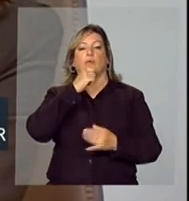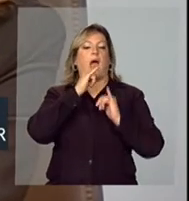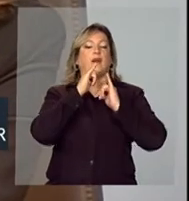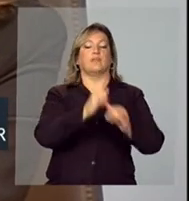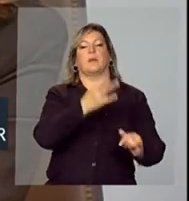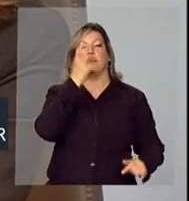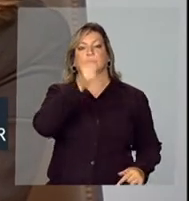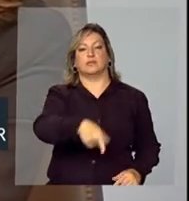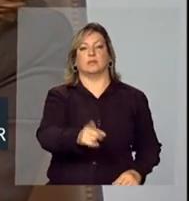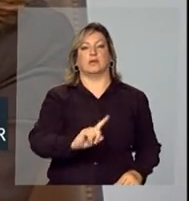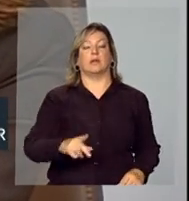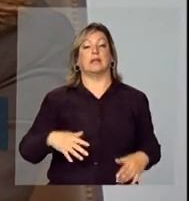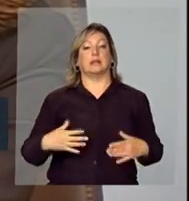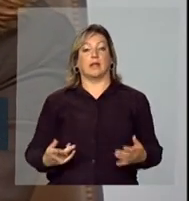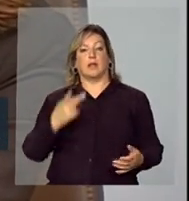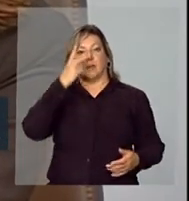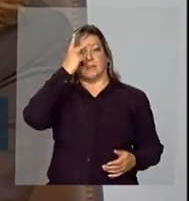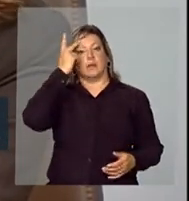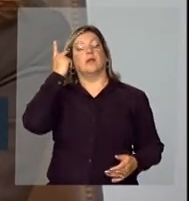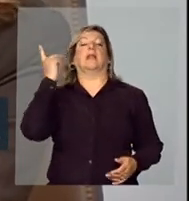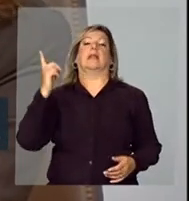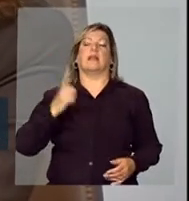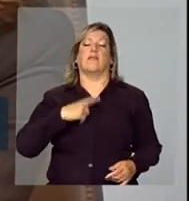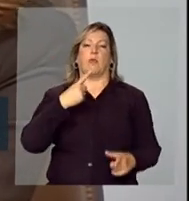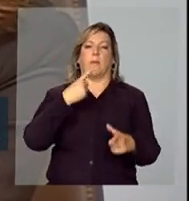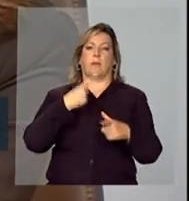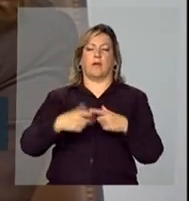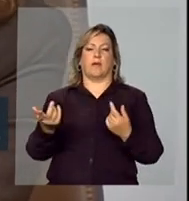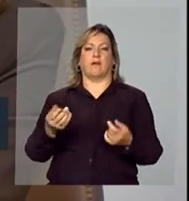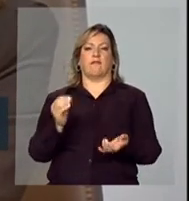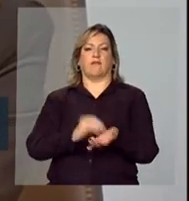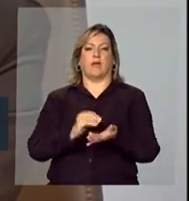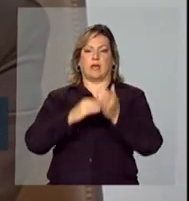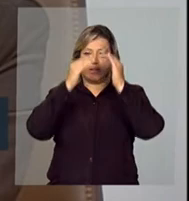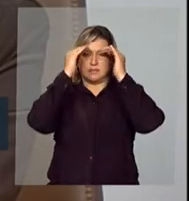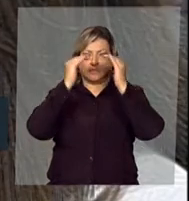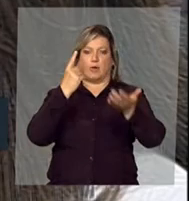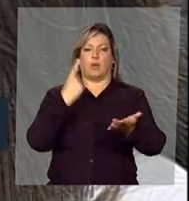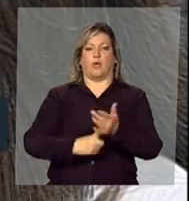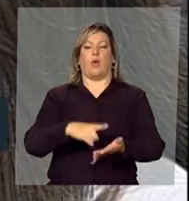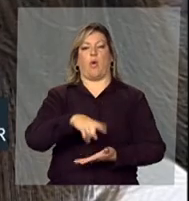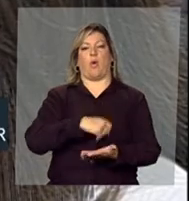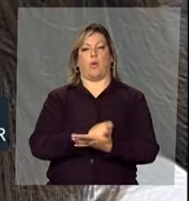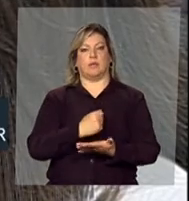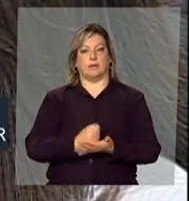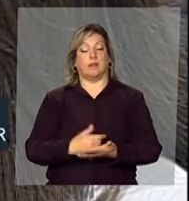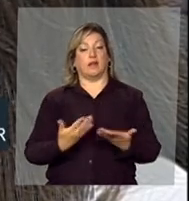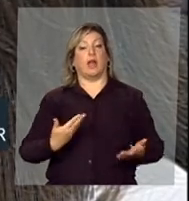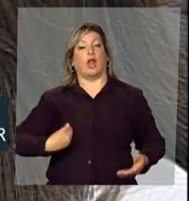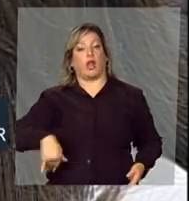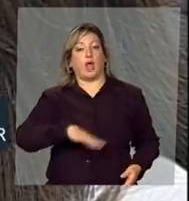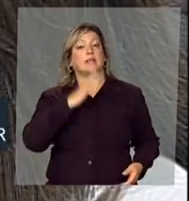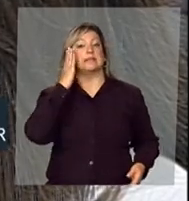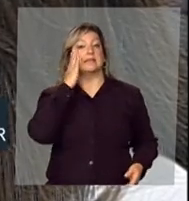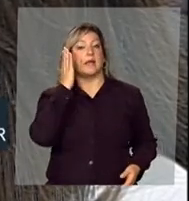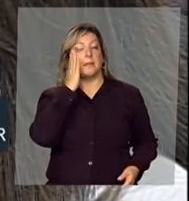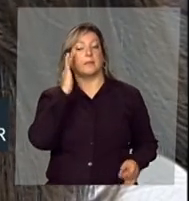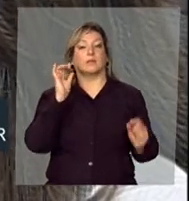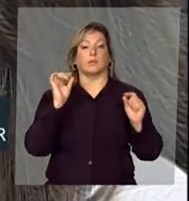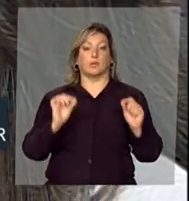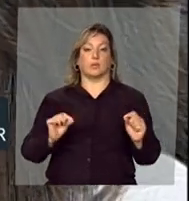consumidor e fio consumidor teve um problema de desrespeito ao contrato e nós sabemos que o